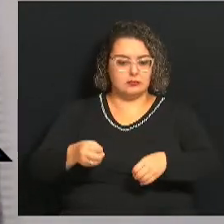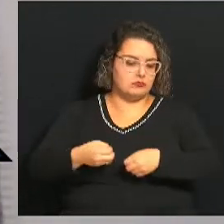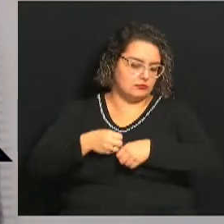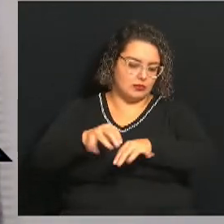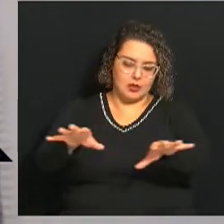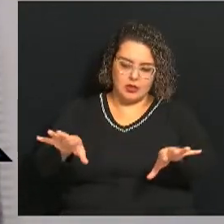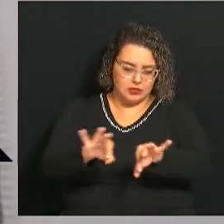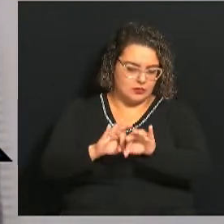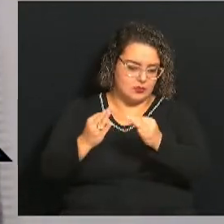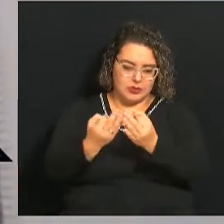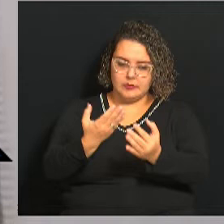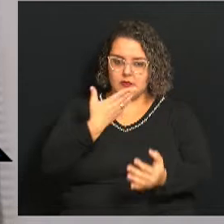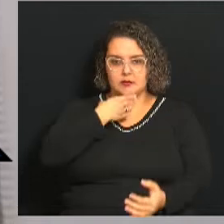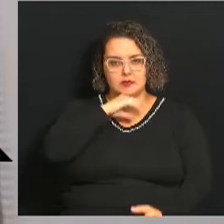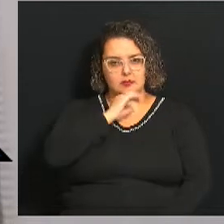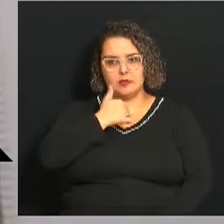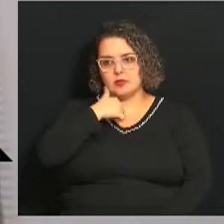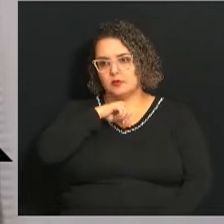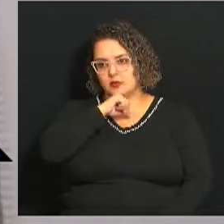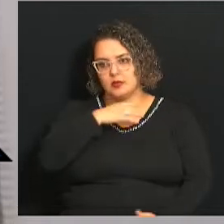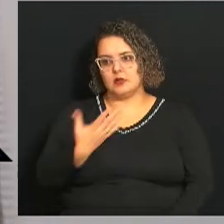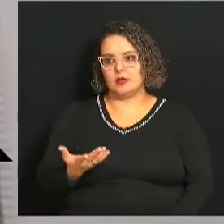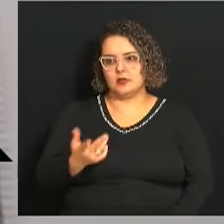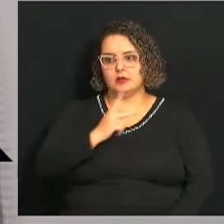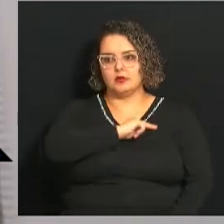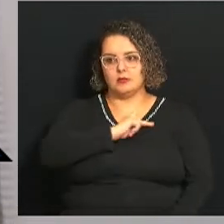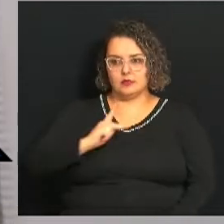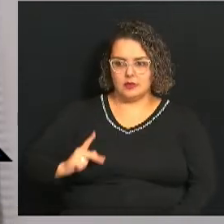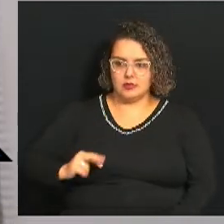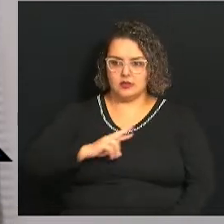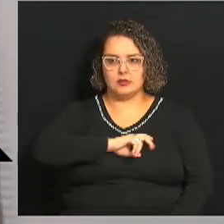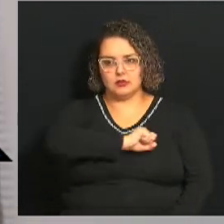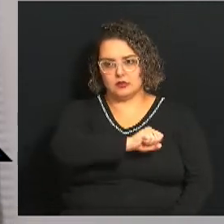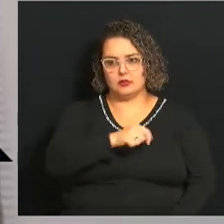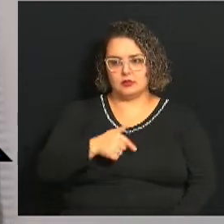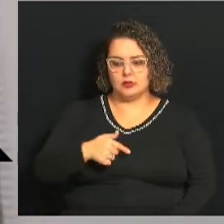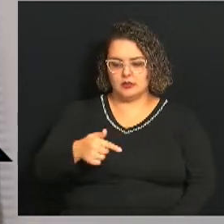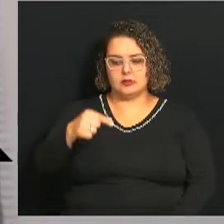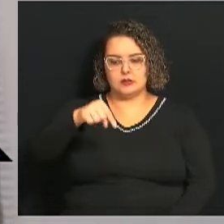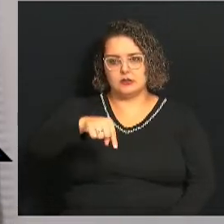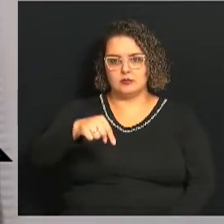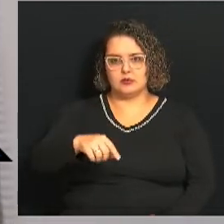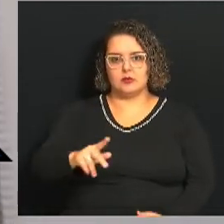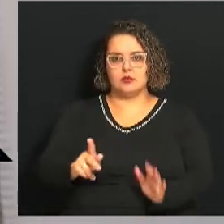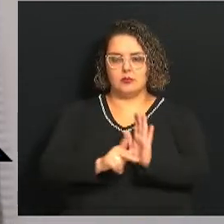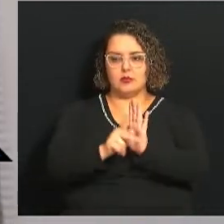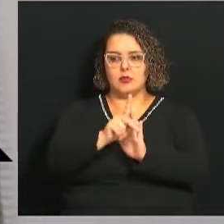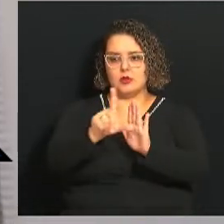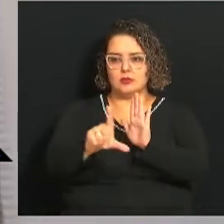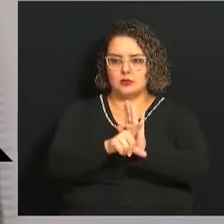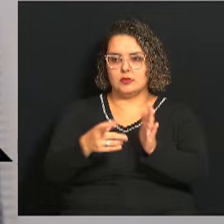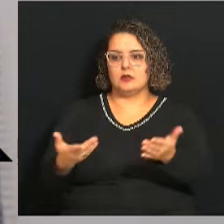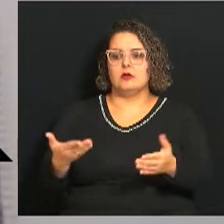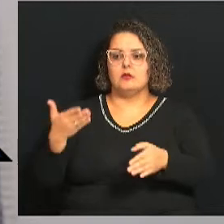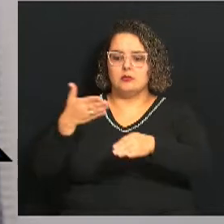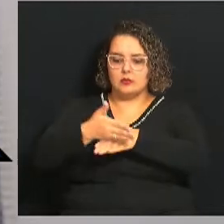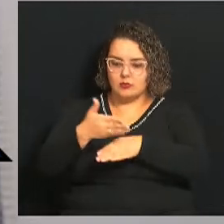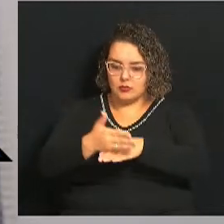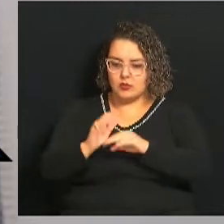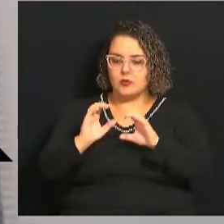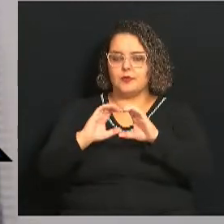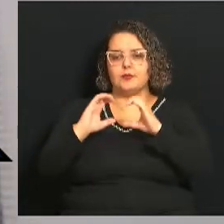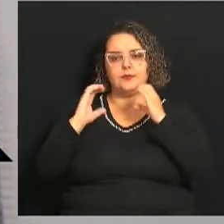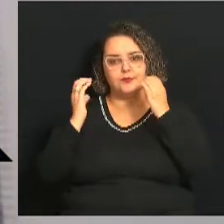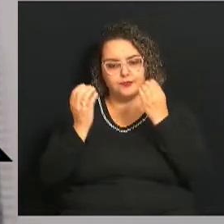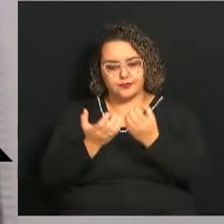e isso até o presidente Rossini, nós votamos essa semana, né, Rossini, um projeto seu, onde existe a participação da comunidade, com plantio